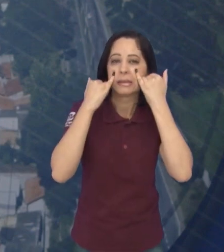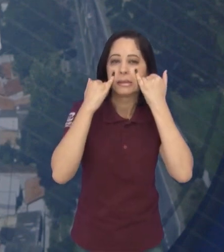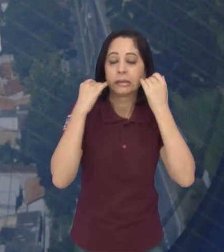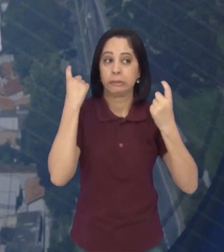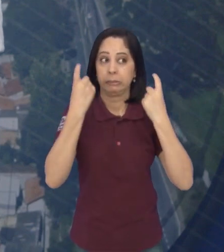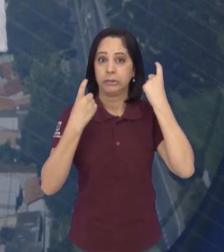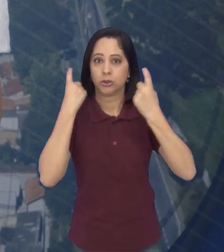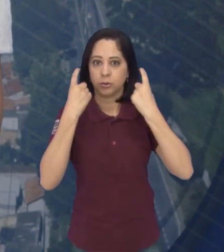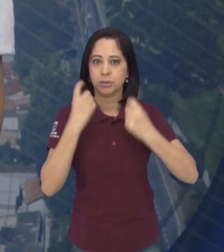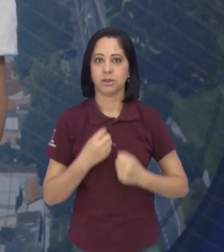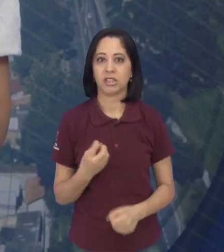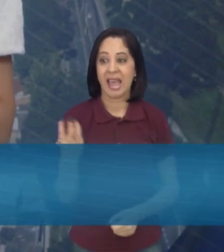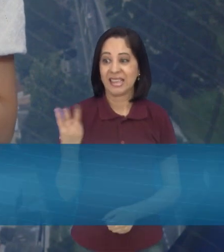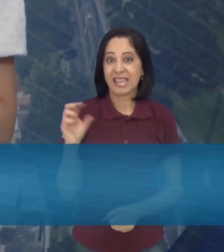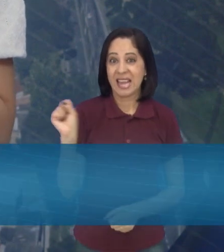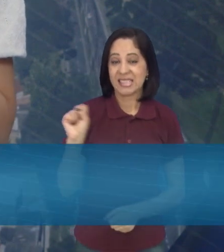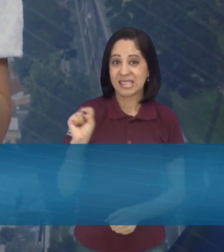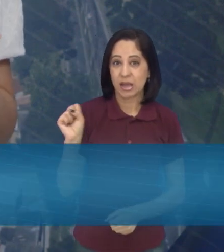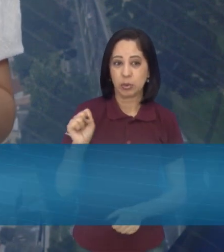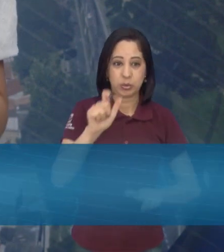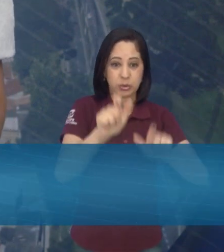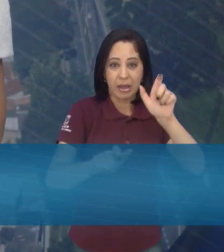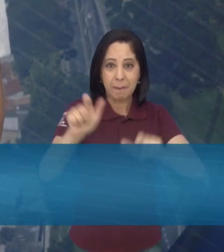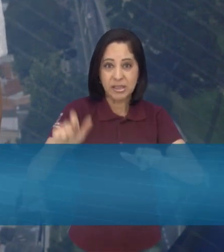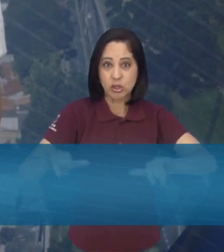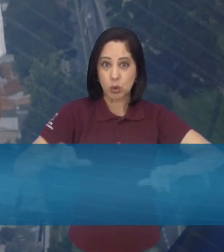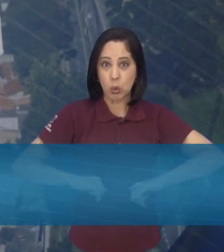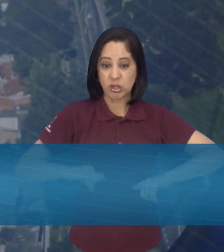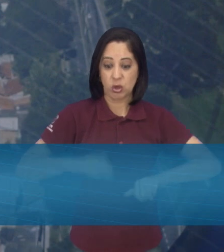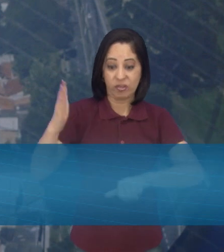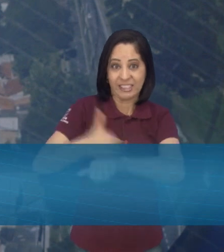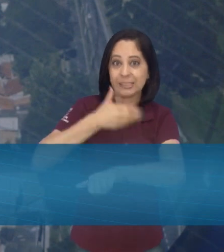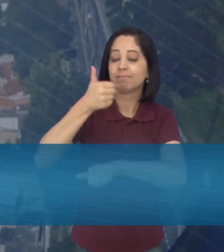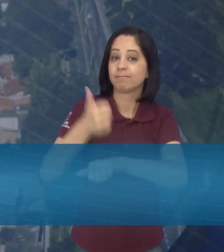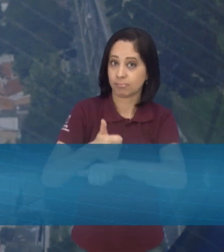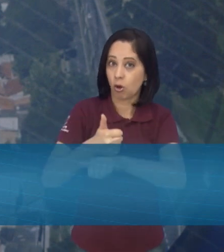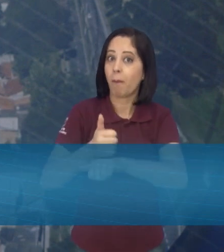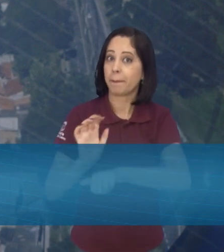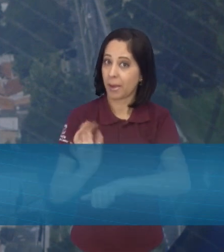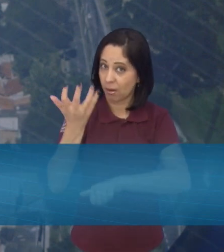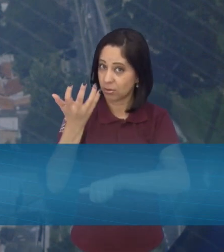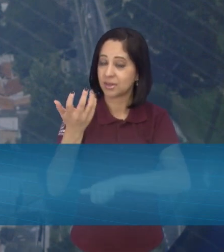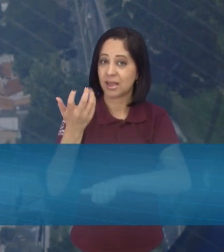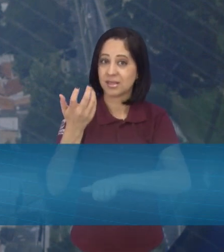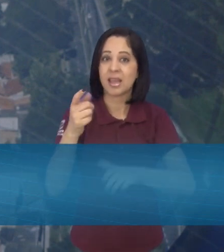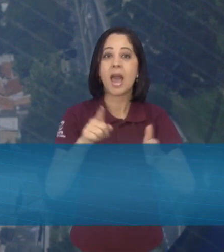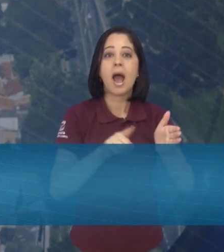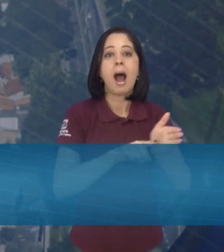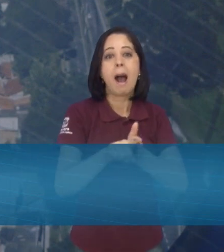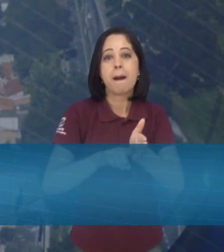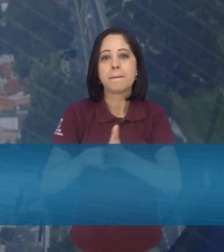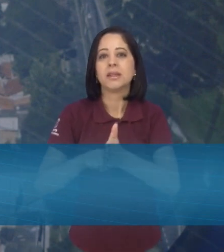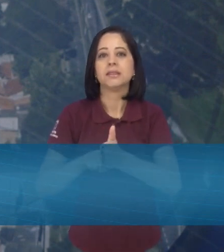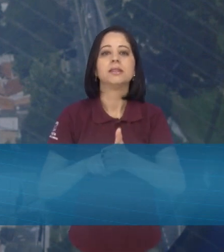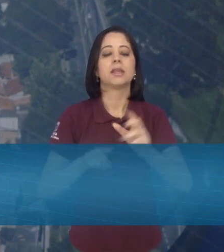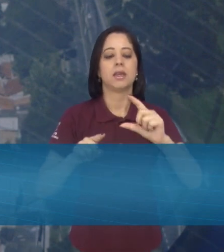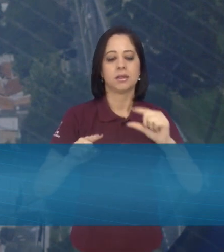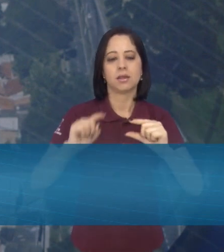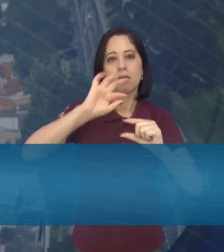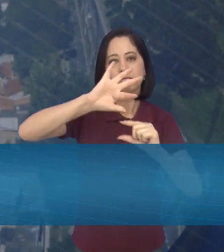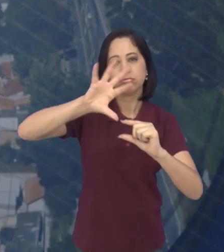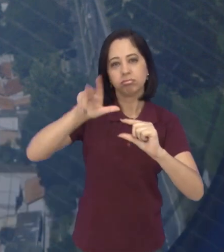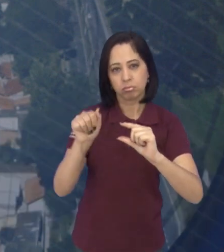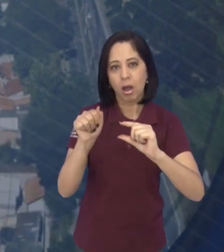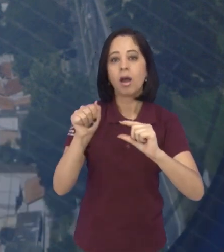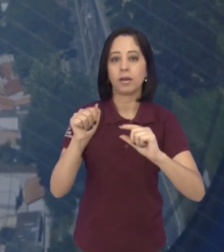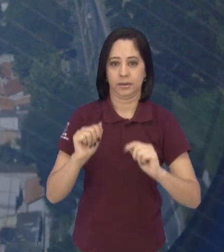segundos, uma pessoa sofre uma tentativa de golpe aqui no Brasil, aponta uma pesquisa do Serasa Experian. Então, para por